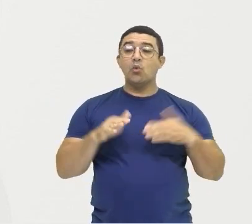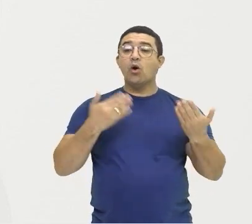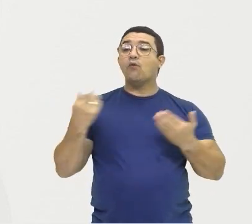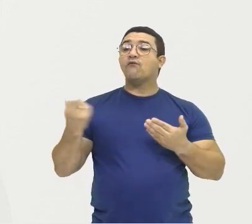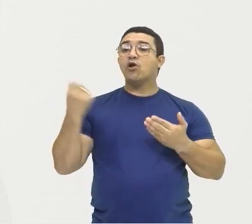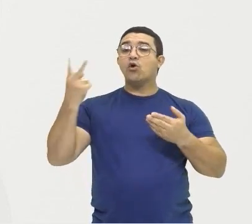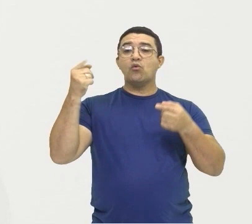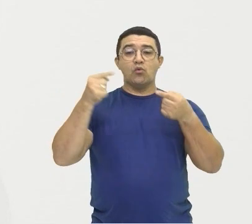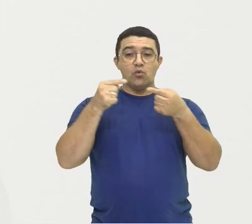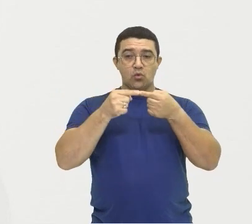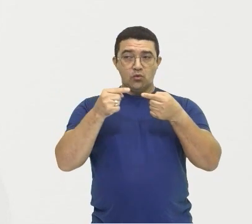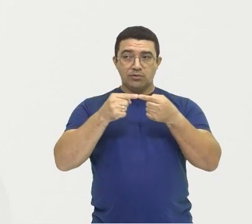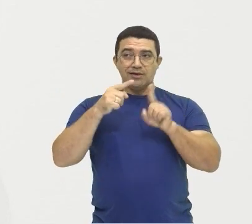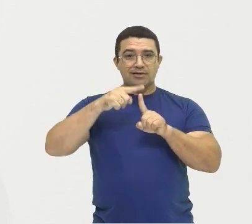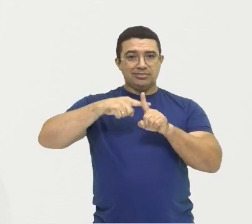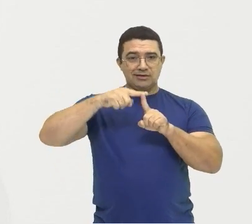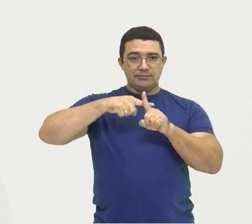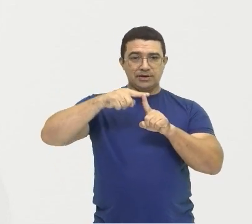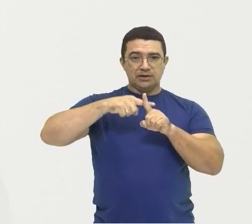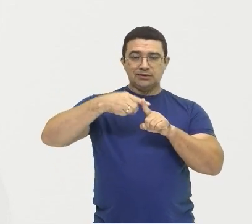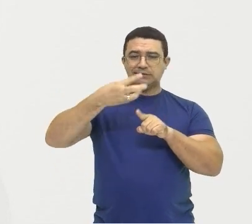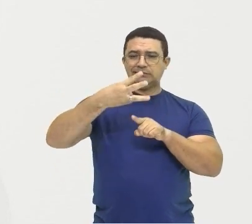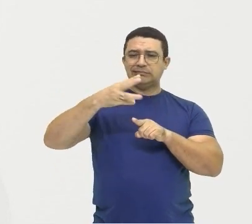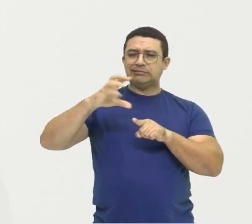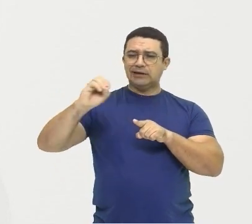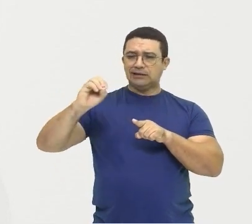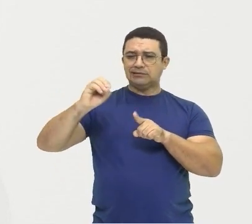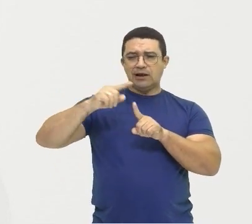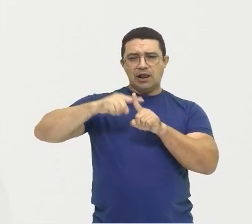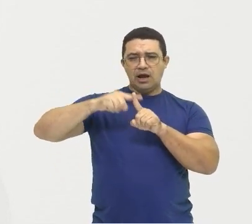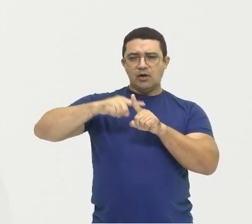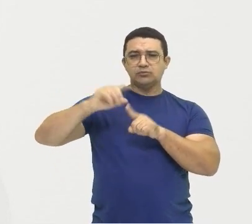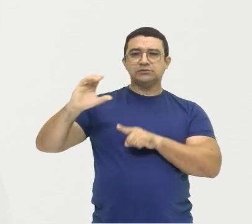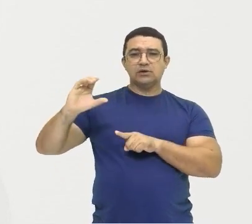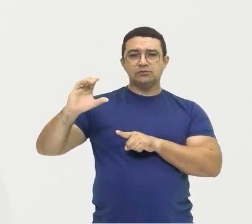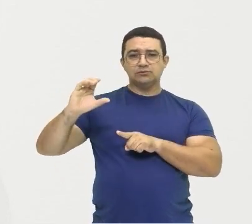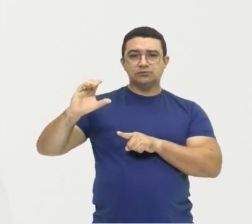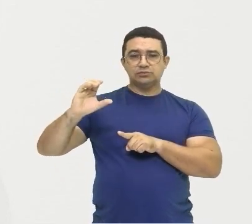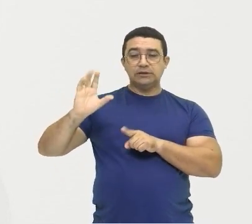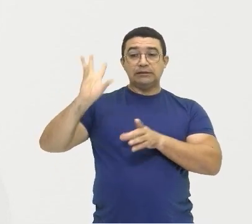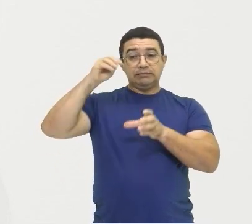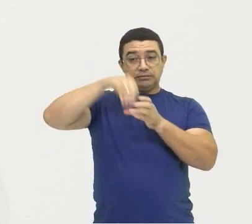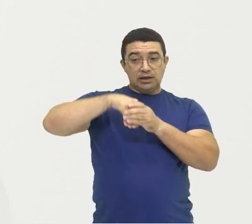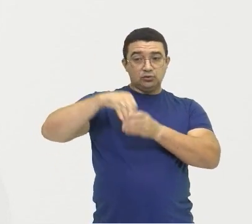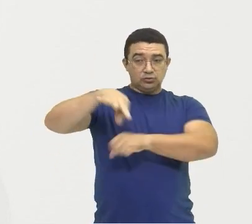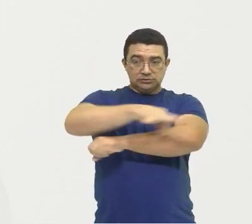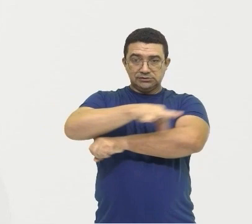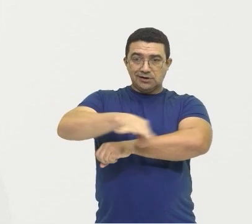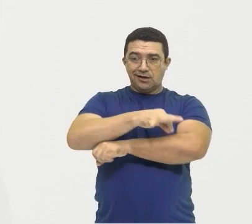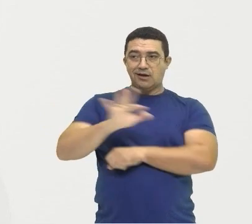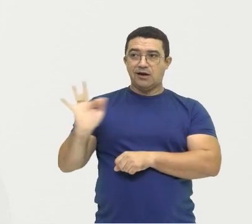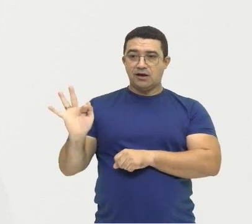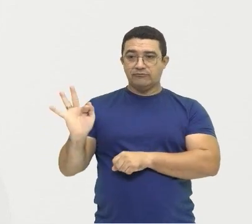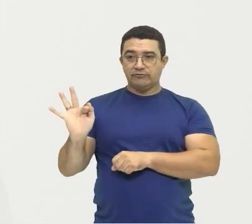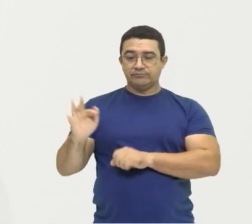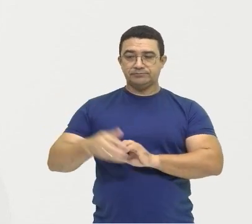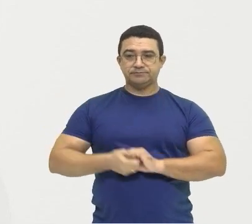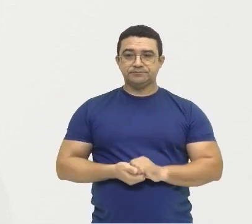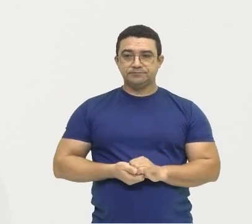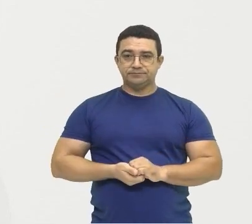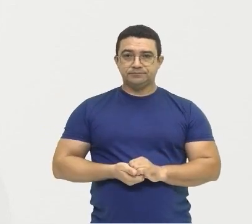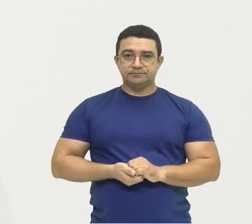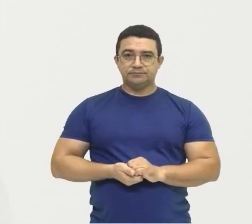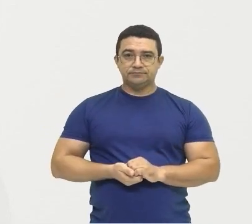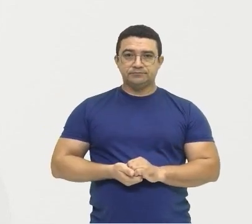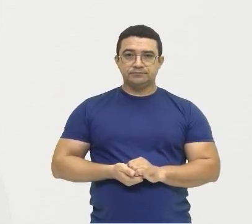valor equivalente a uma temperatura de 30 graus Celsius na escala Fahrenheit? O que a gente vai fazer